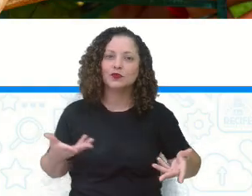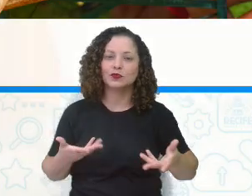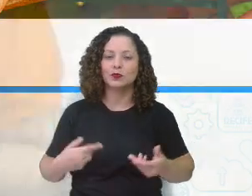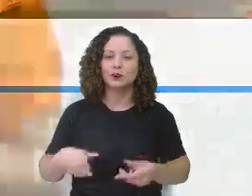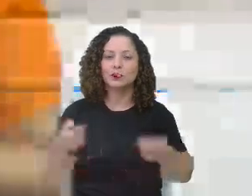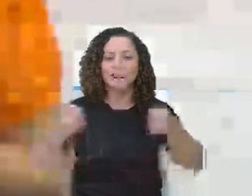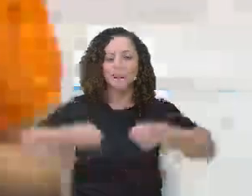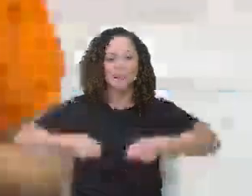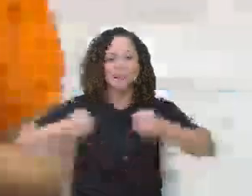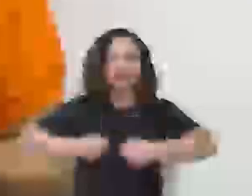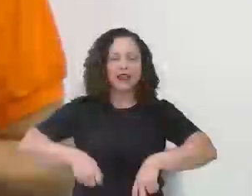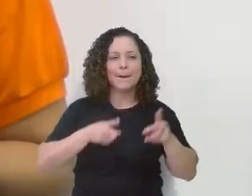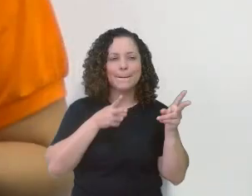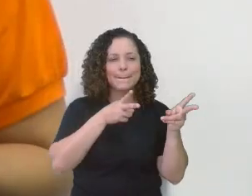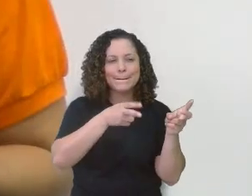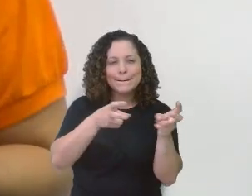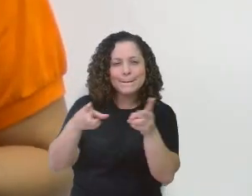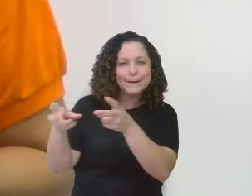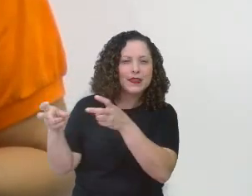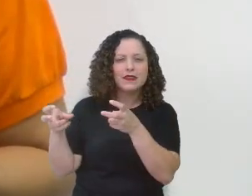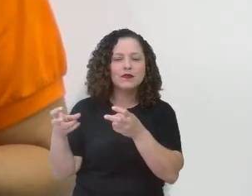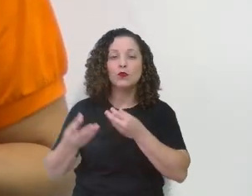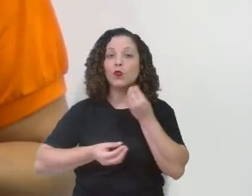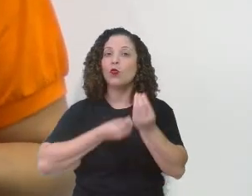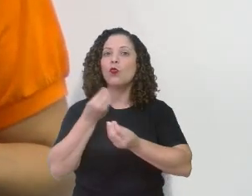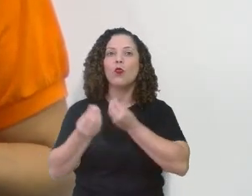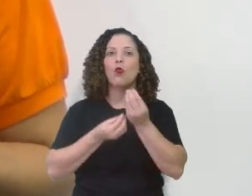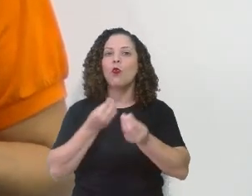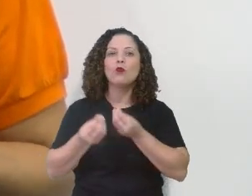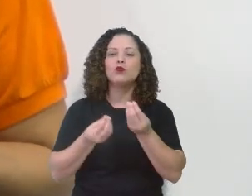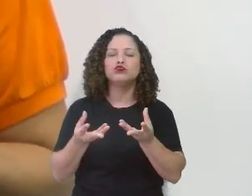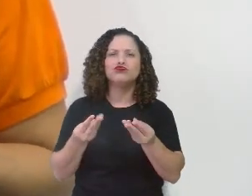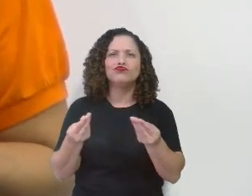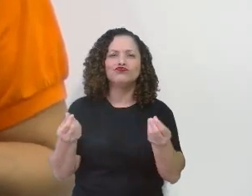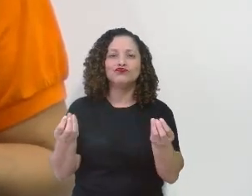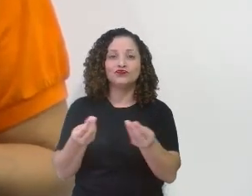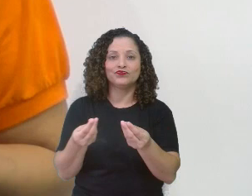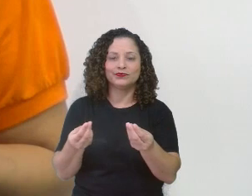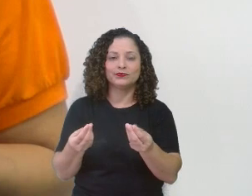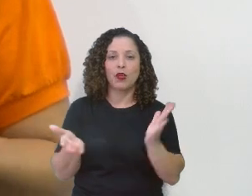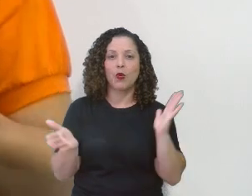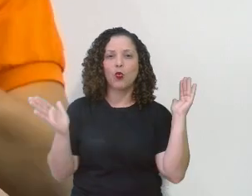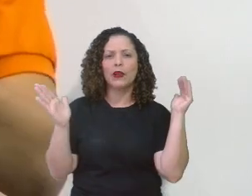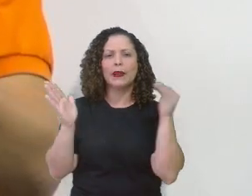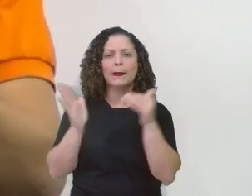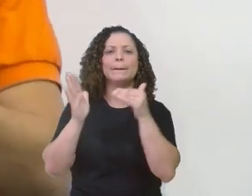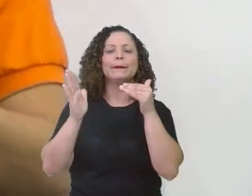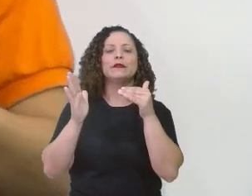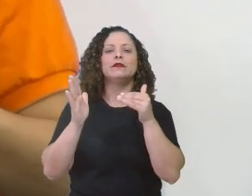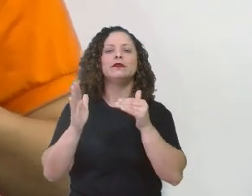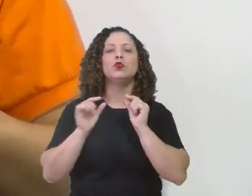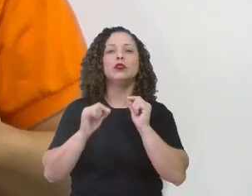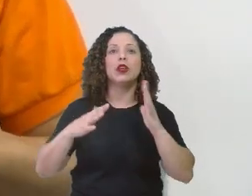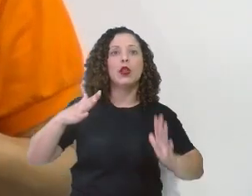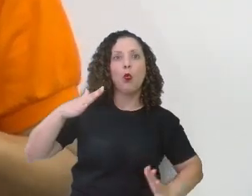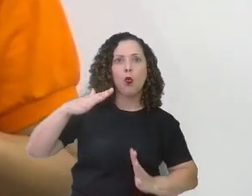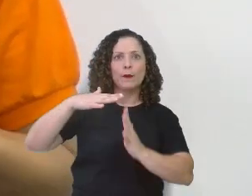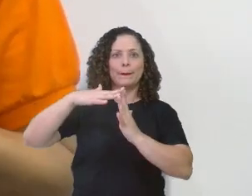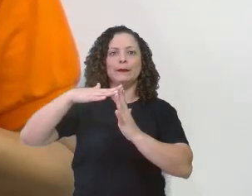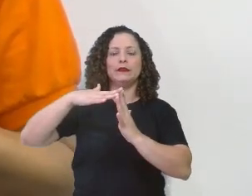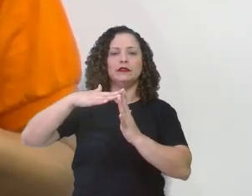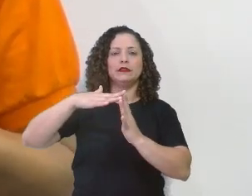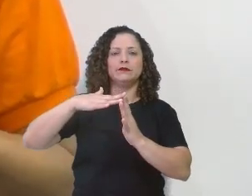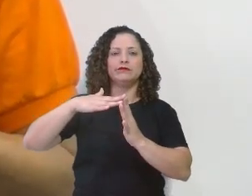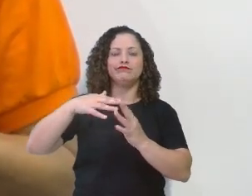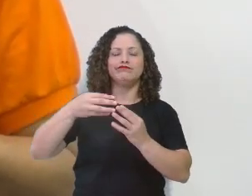que perceber até onde é que a gente pode ir. Porque o nosso limite está quando começa já o espaço do